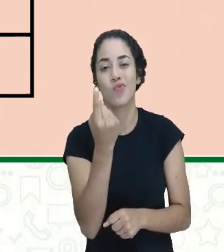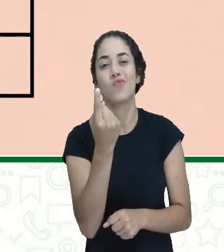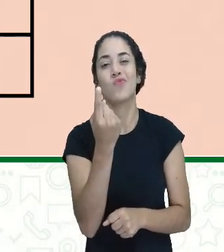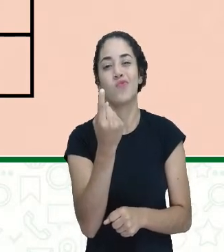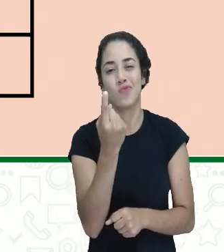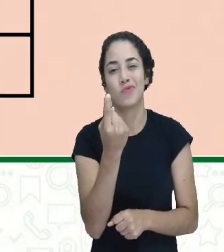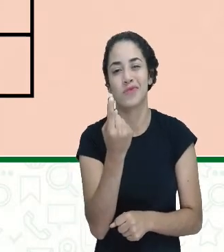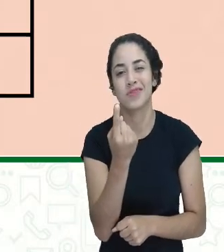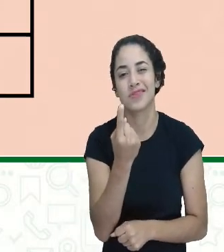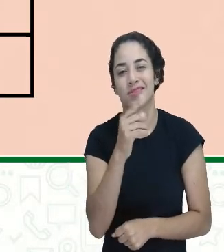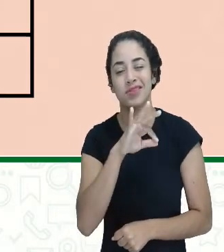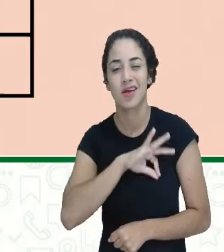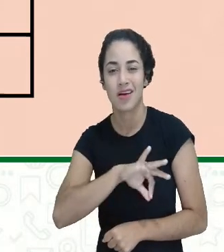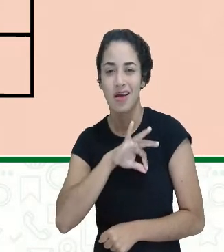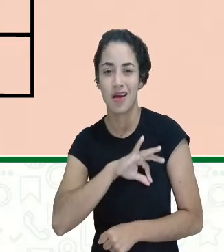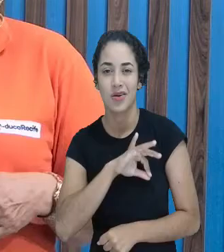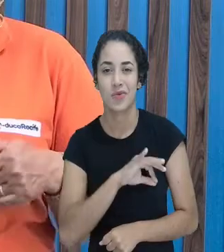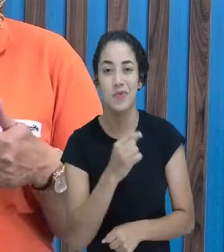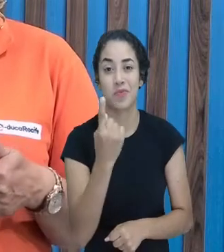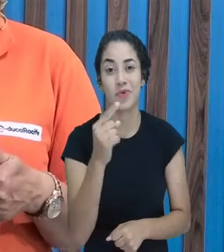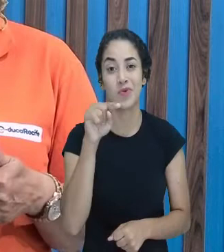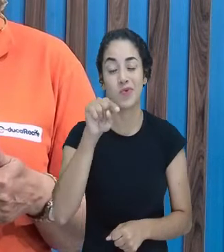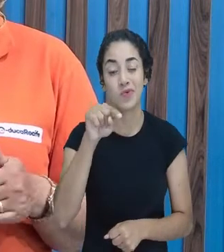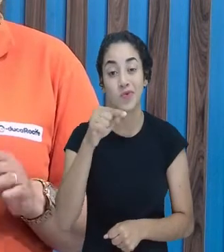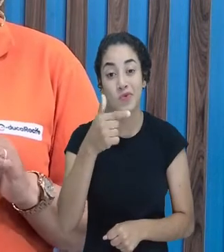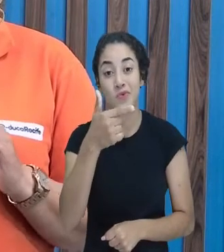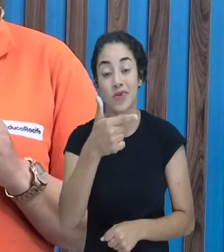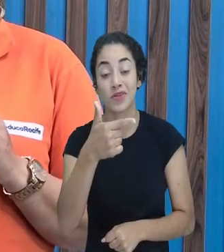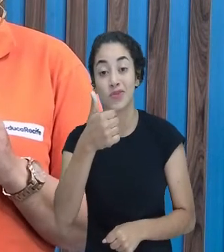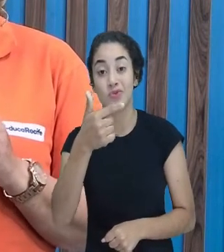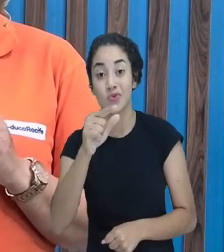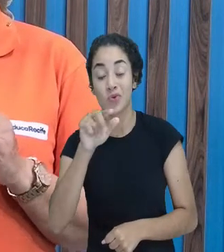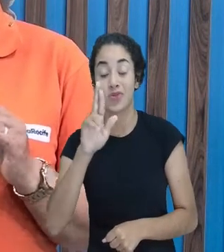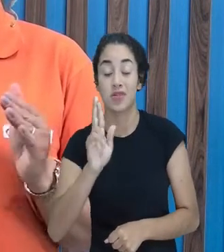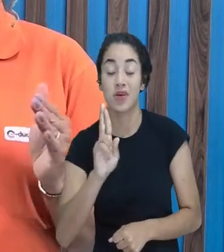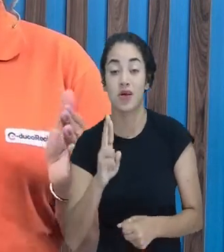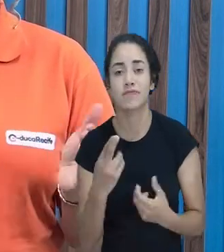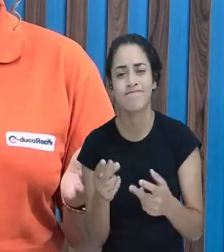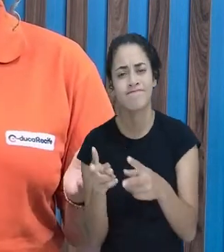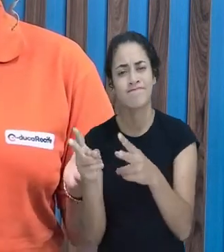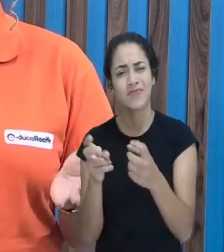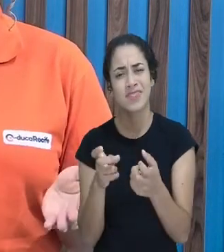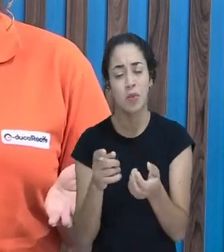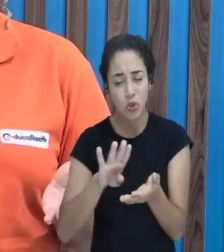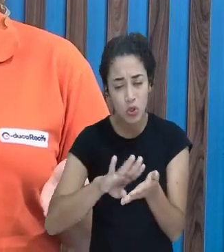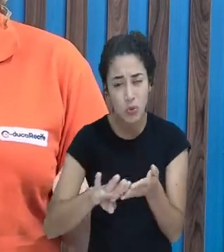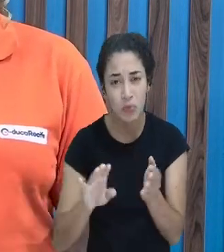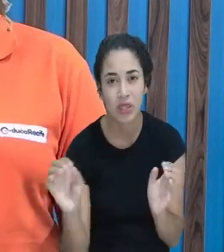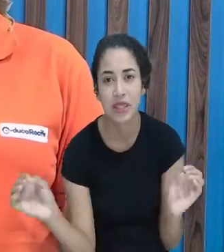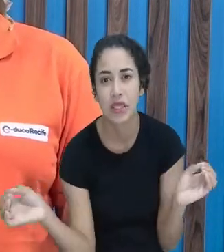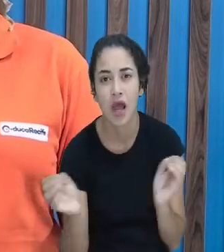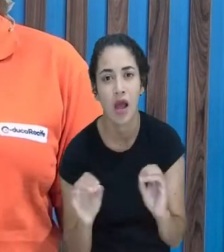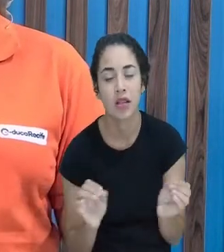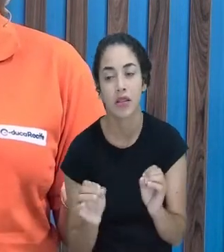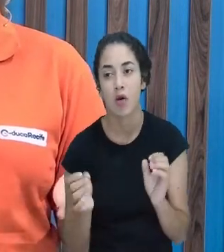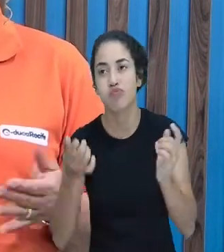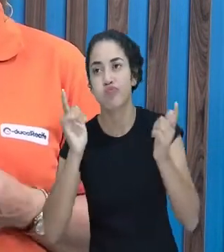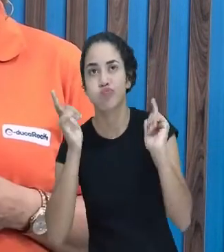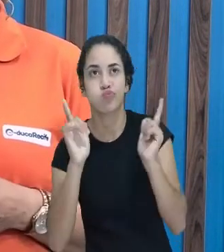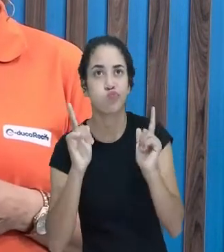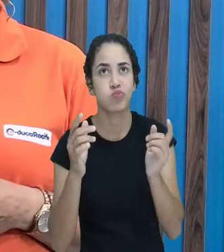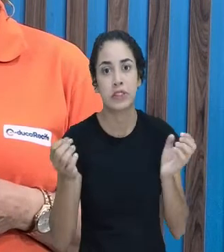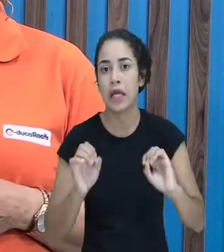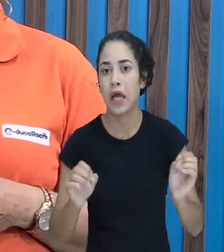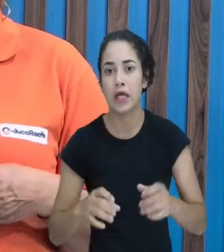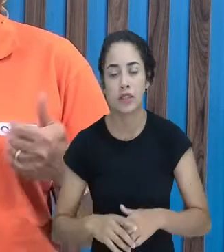R$ 1.212. Então, vocês percebem aí que não sobrou nada para o seu lazer, né?